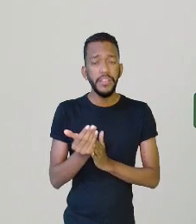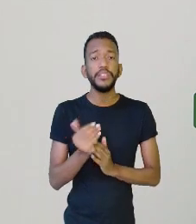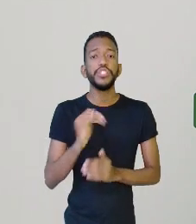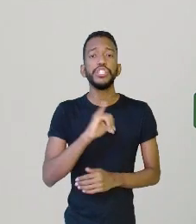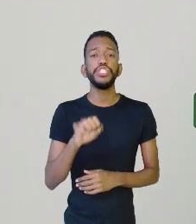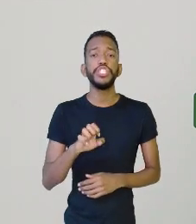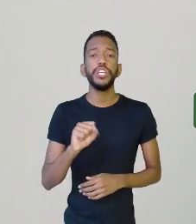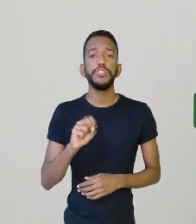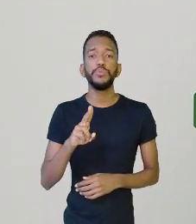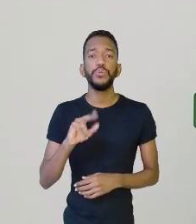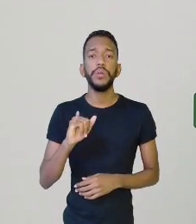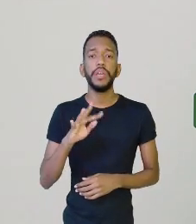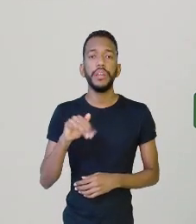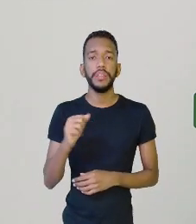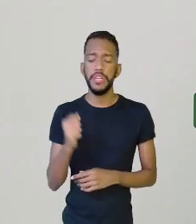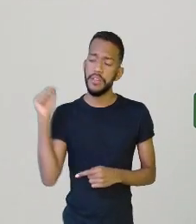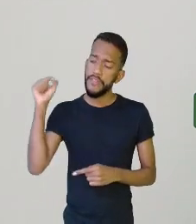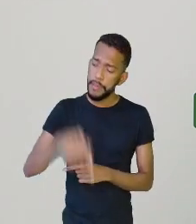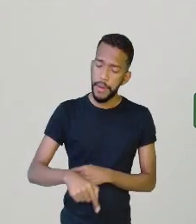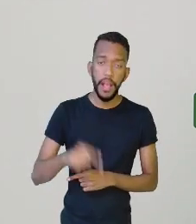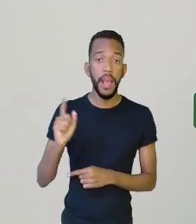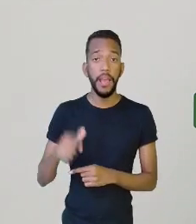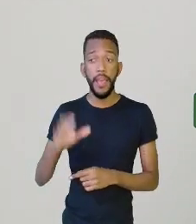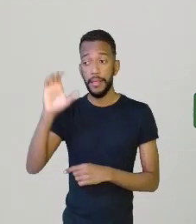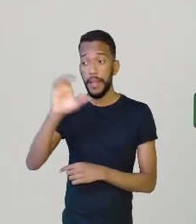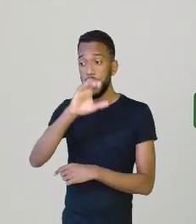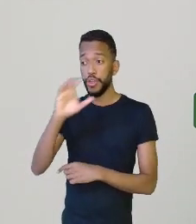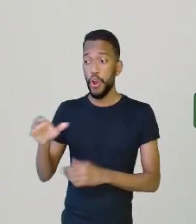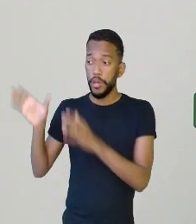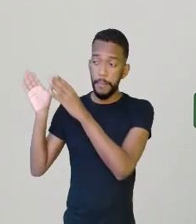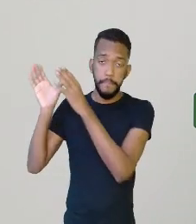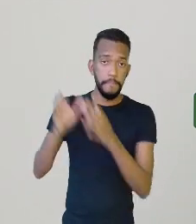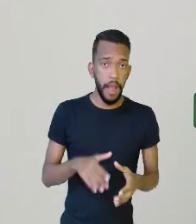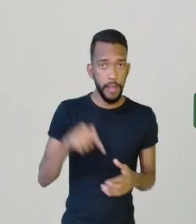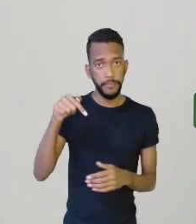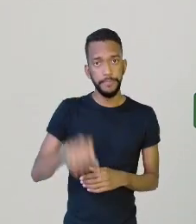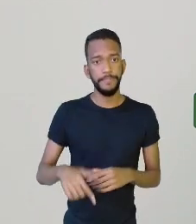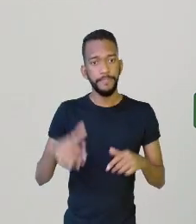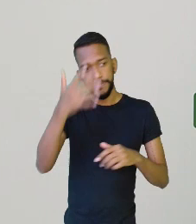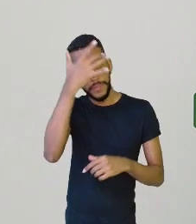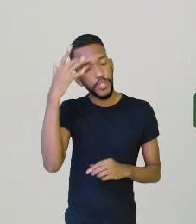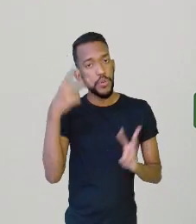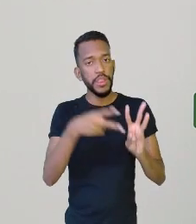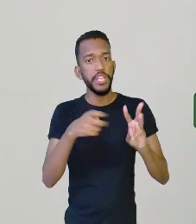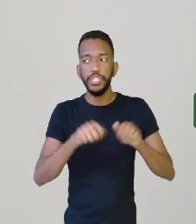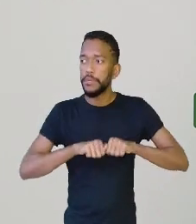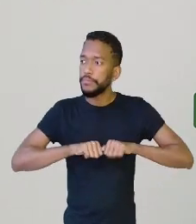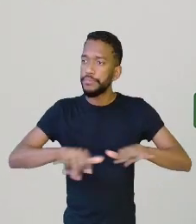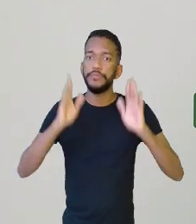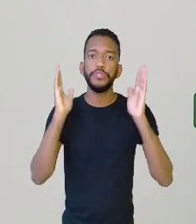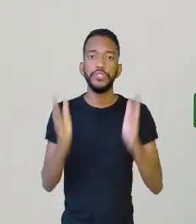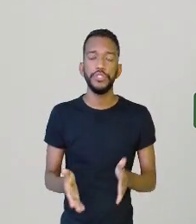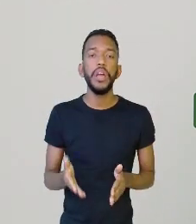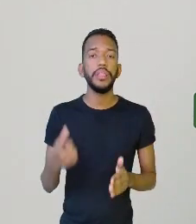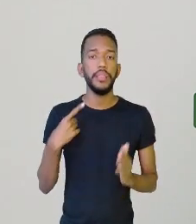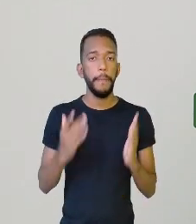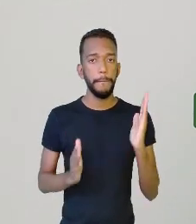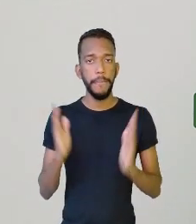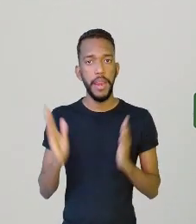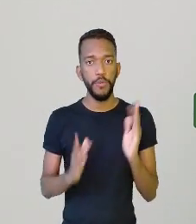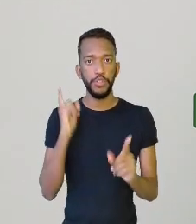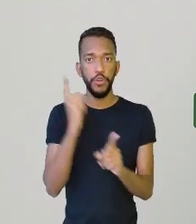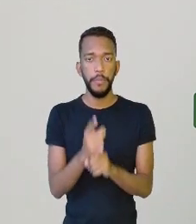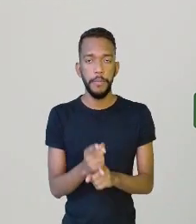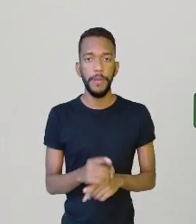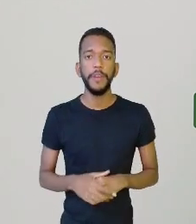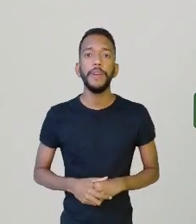vêm para cá para trazer essa religião, catolicismo, para os povos indígenas, no período do descobrimento,